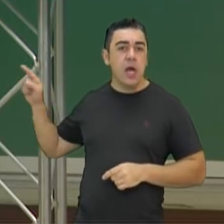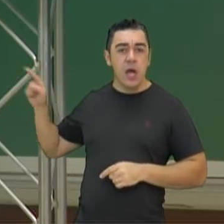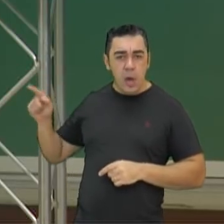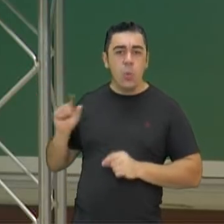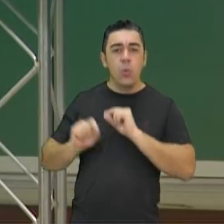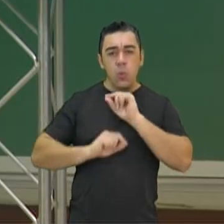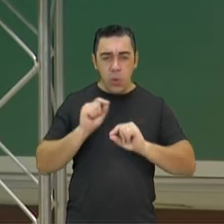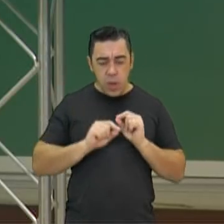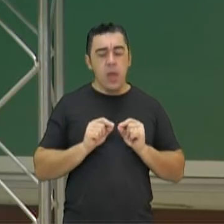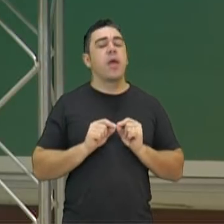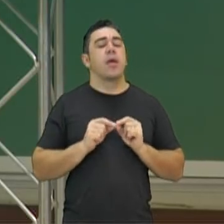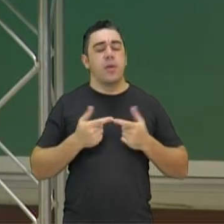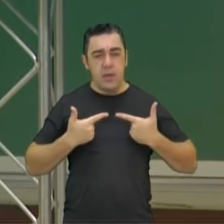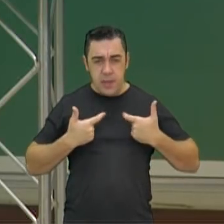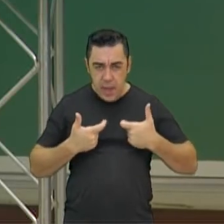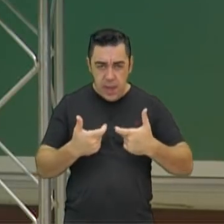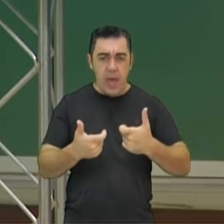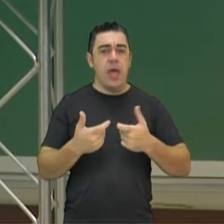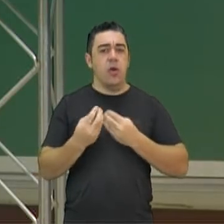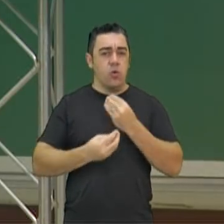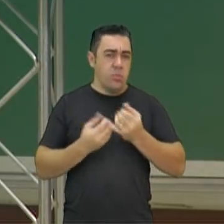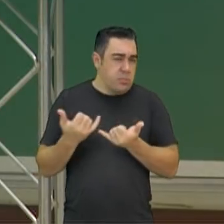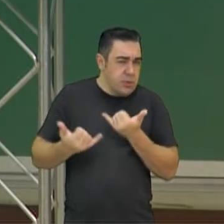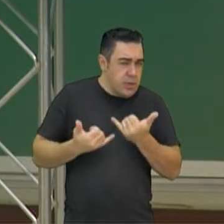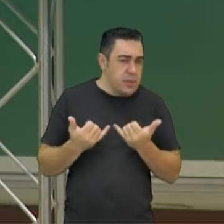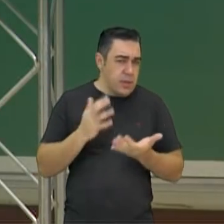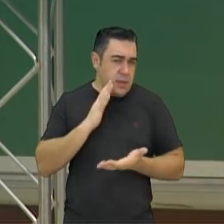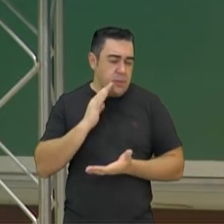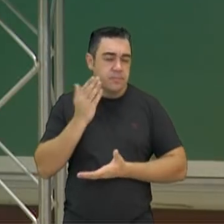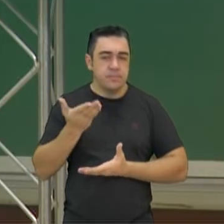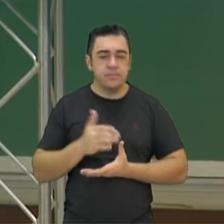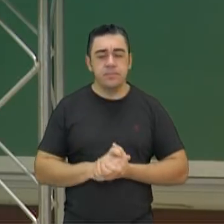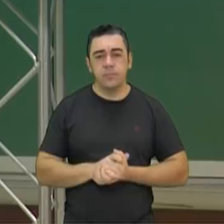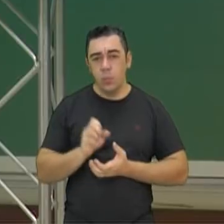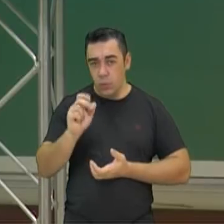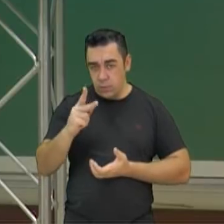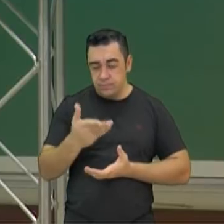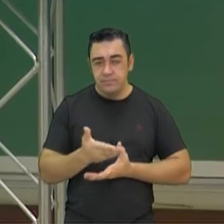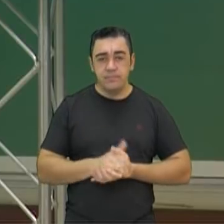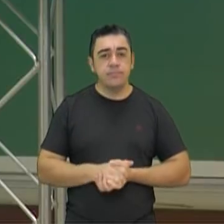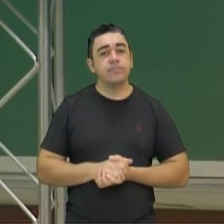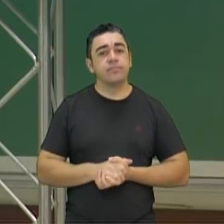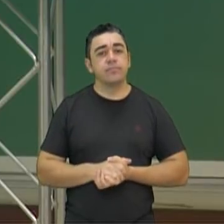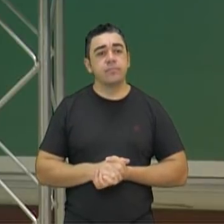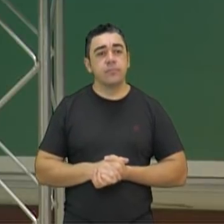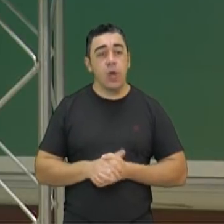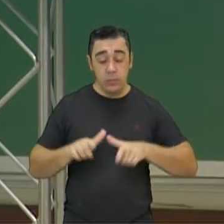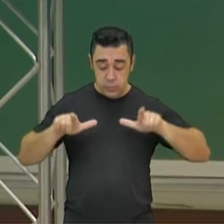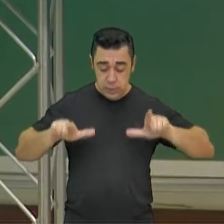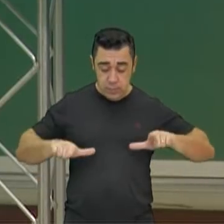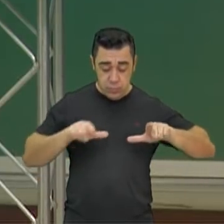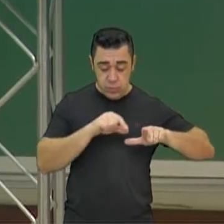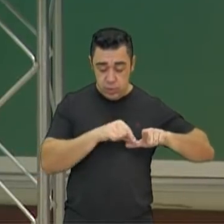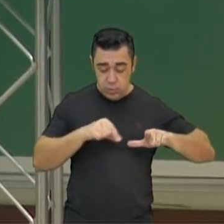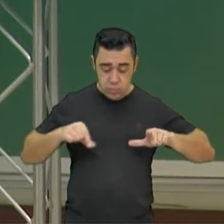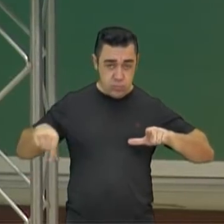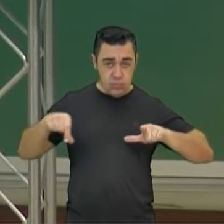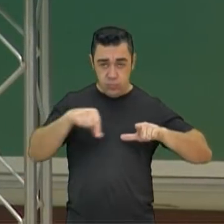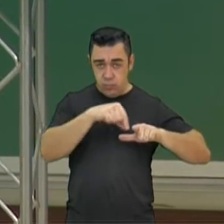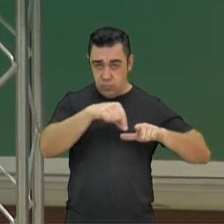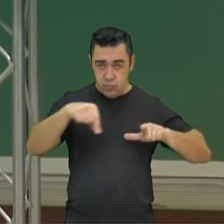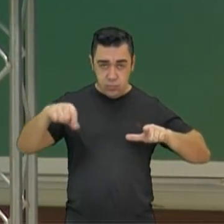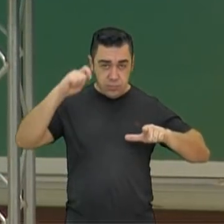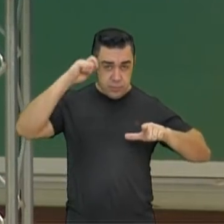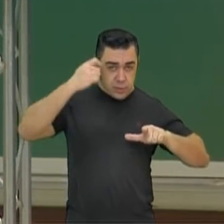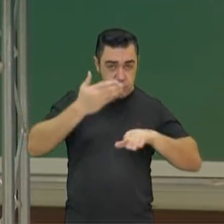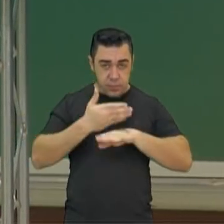vai lembrar de uma partida bacana assim. Ok? Então vamos lá. Ó. O tabuleiro, né? Temos o desenho do tabuleiro lá, então